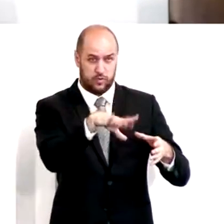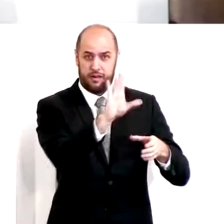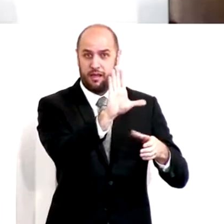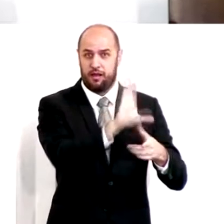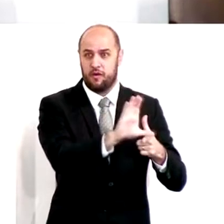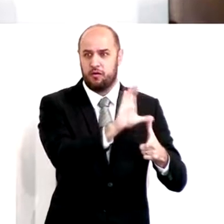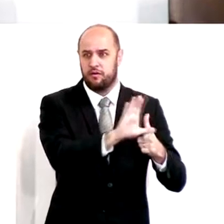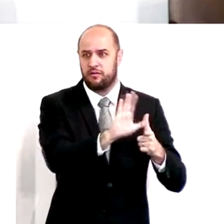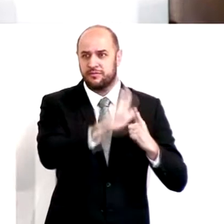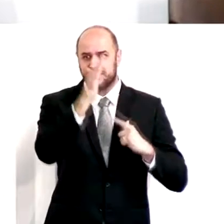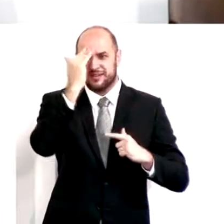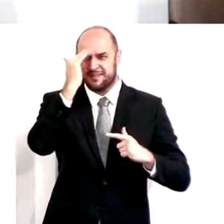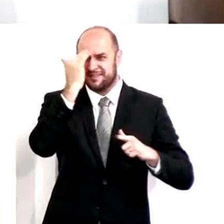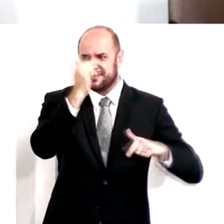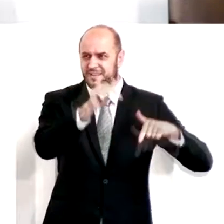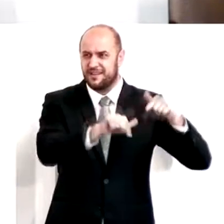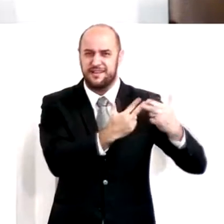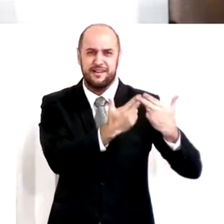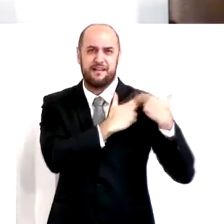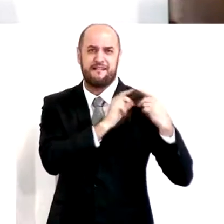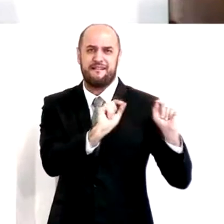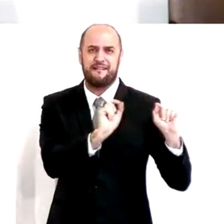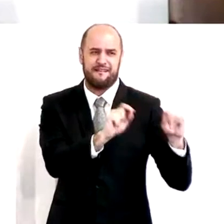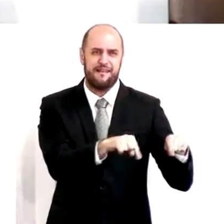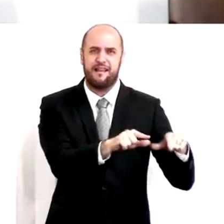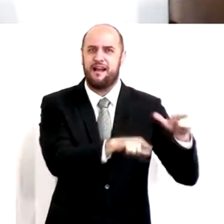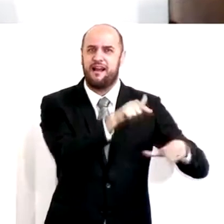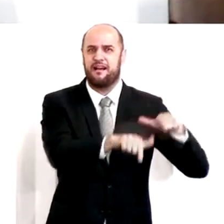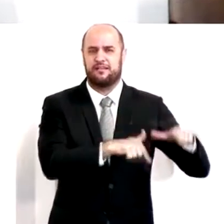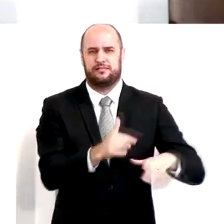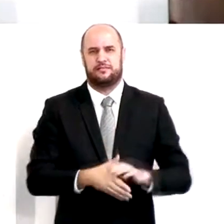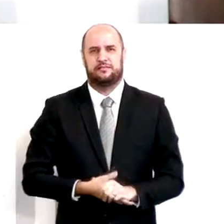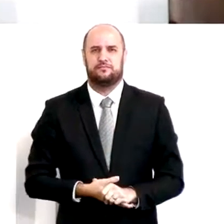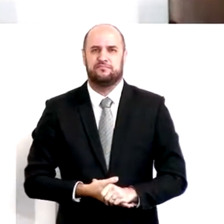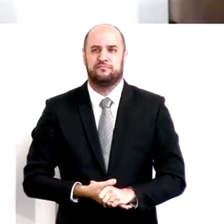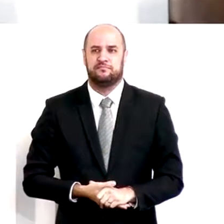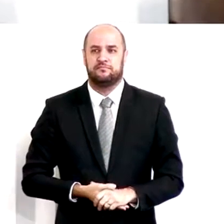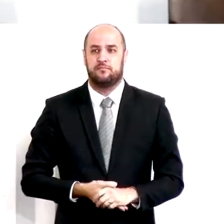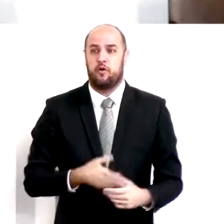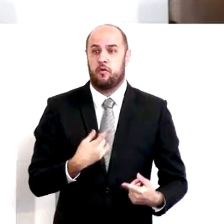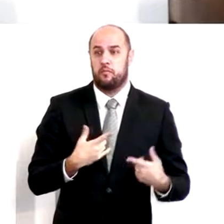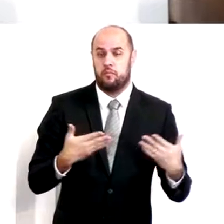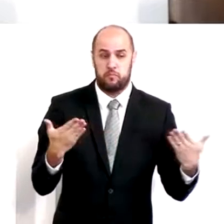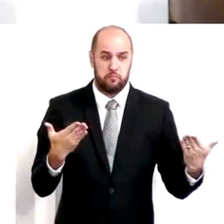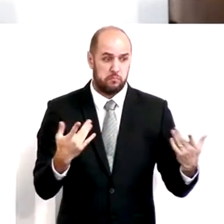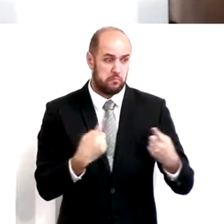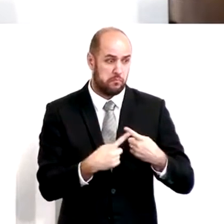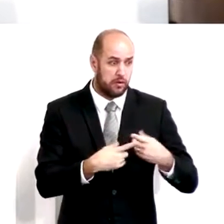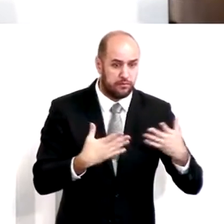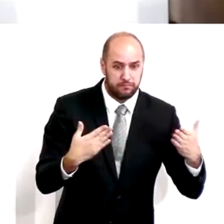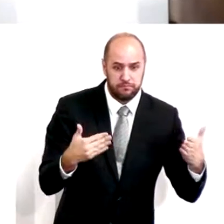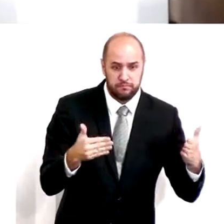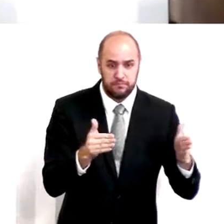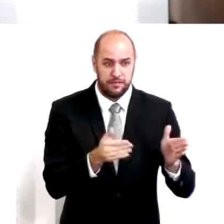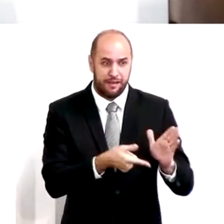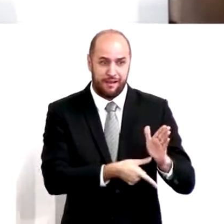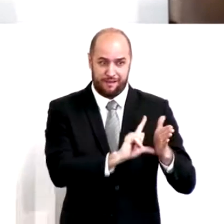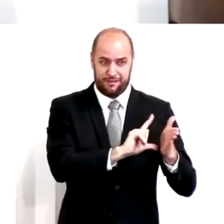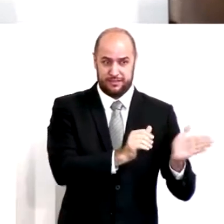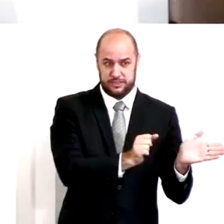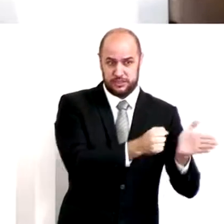a sua função lá. Até onde eles tinham o direito de esconderem o que não era para ser